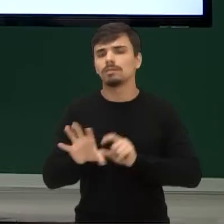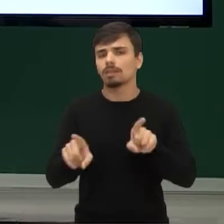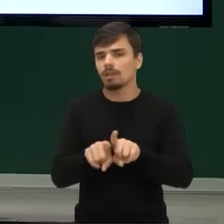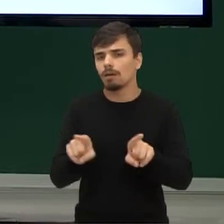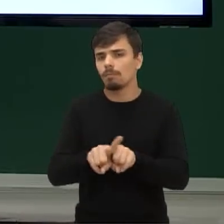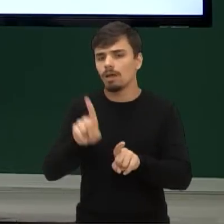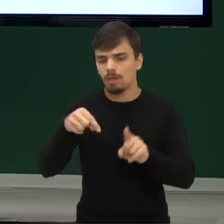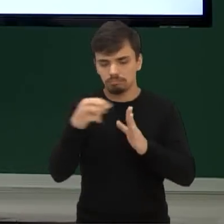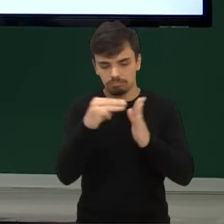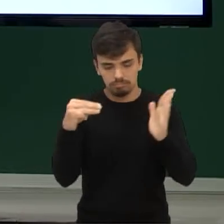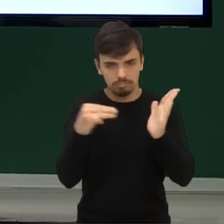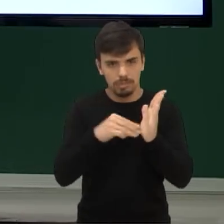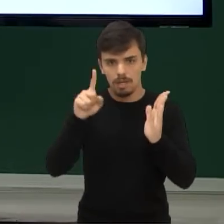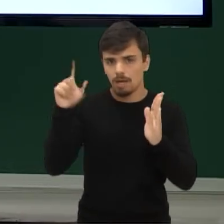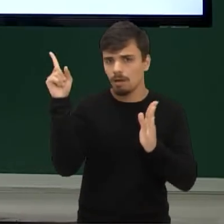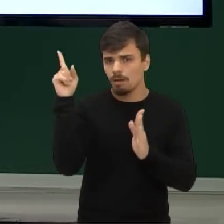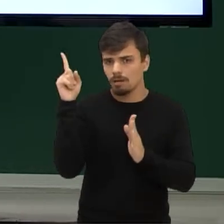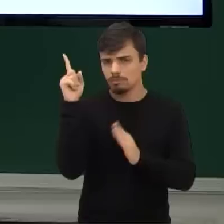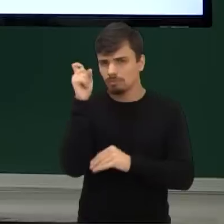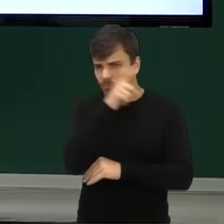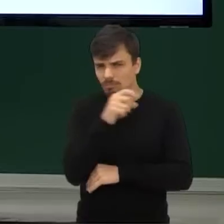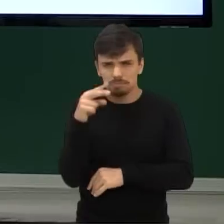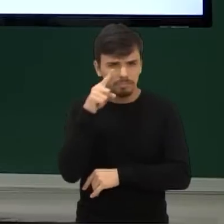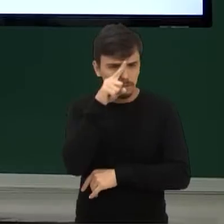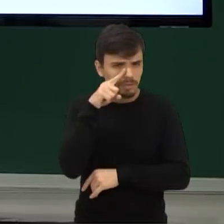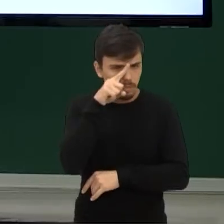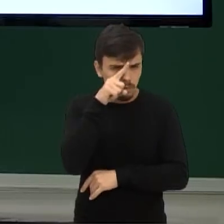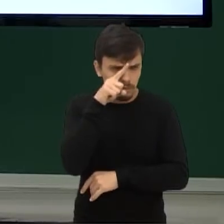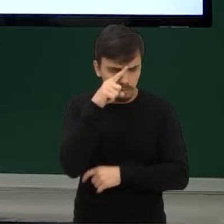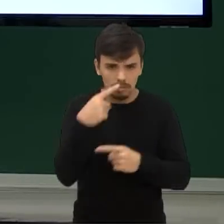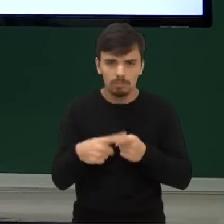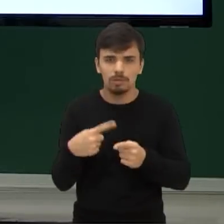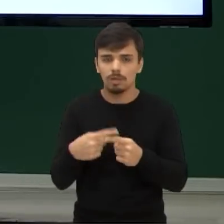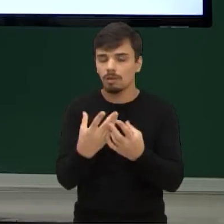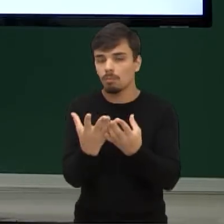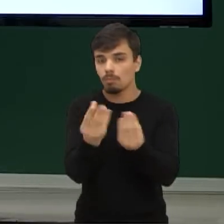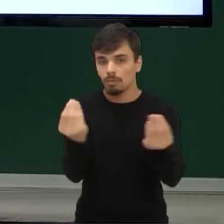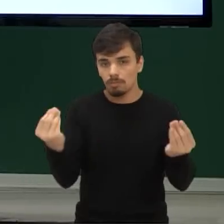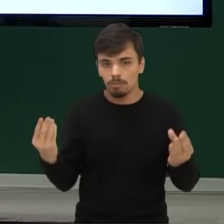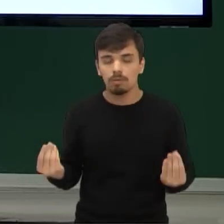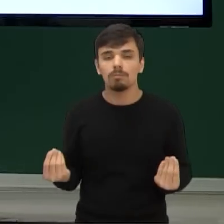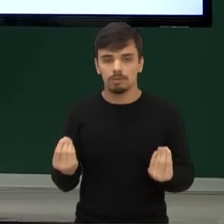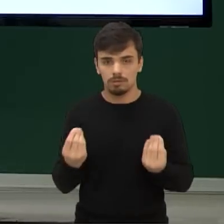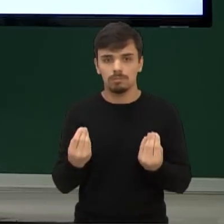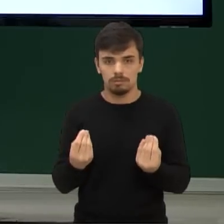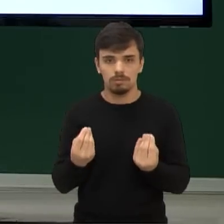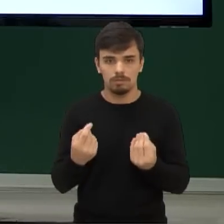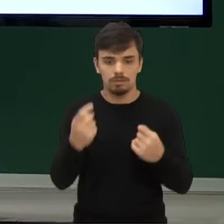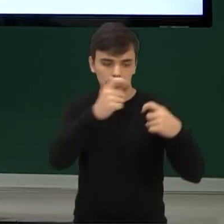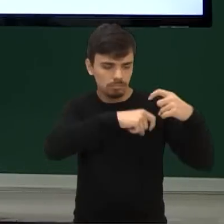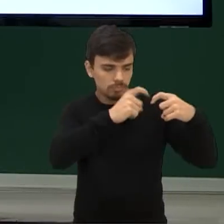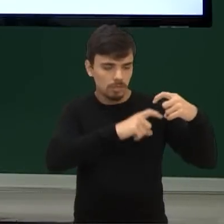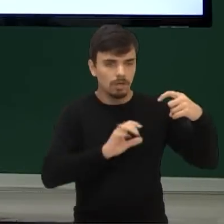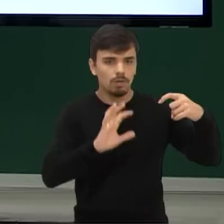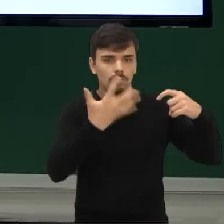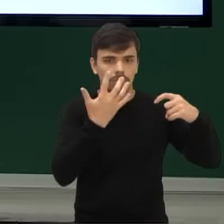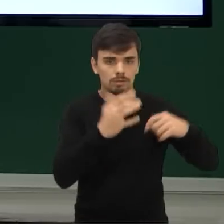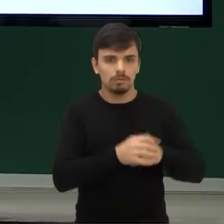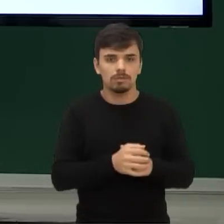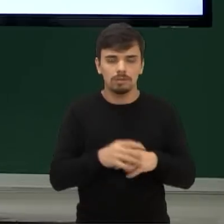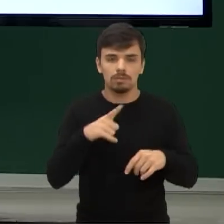também é um método muito perigoso, porque muitas vezes durante a relação sexual